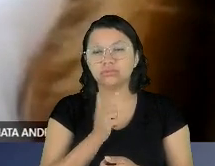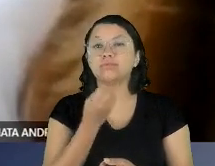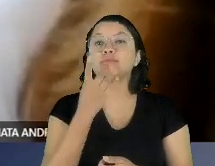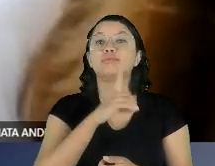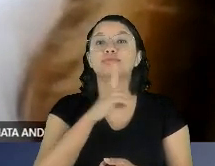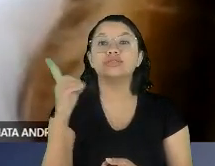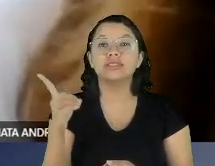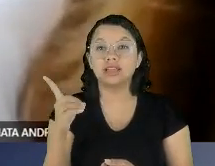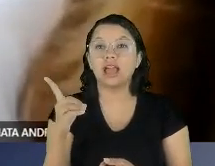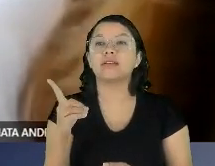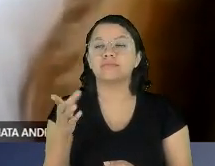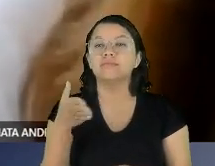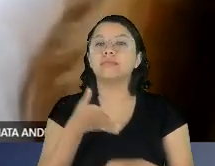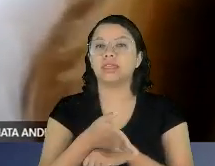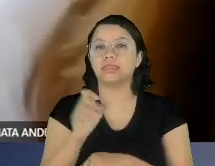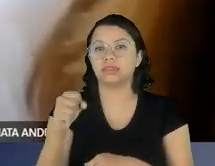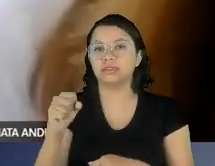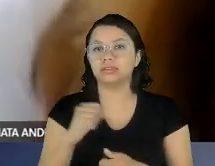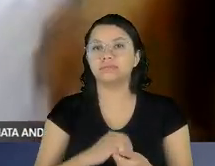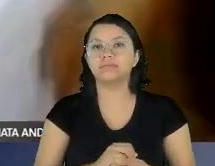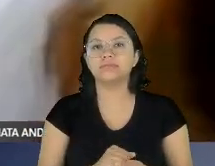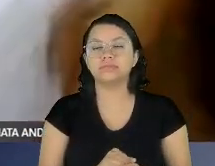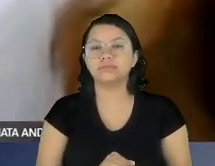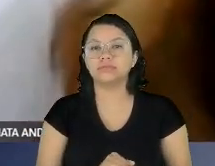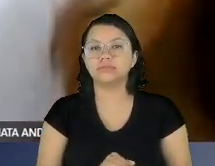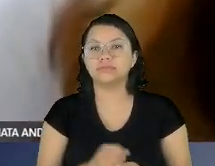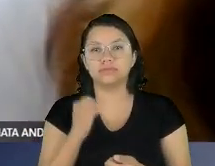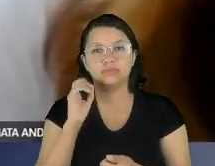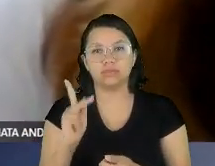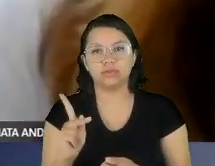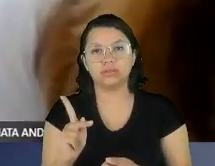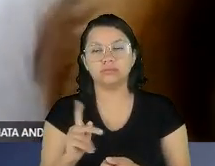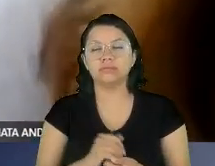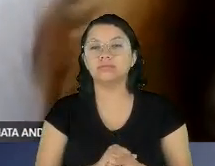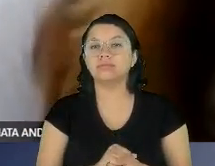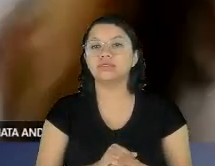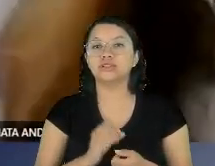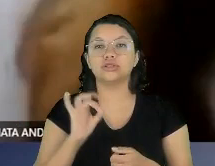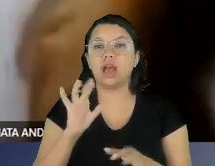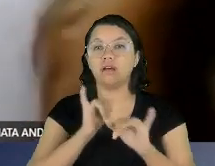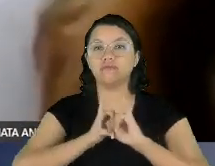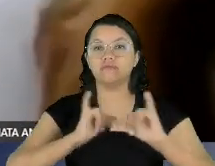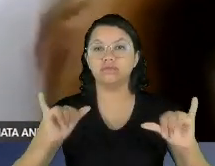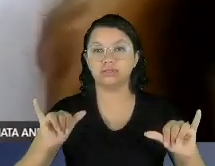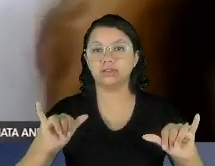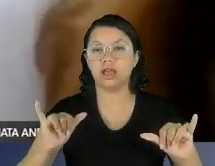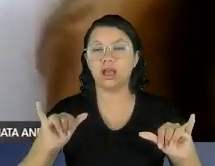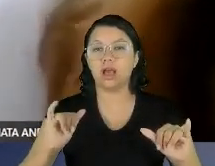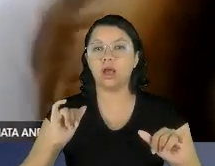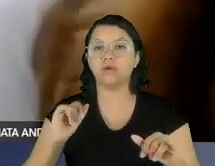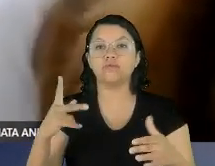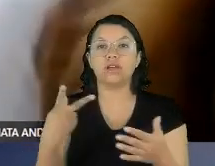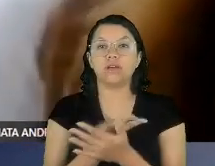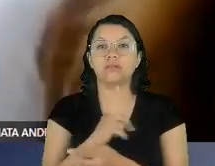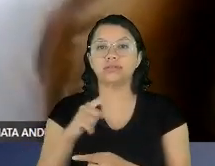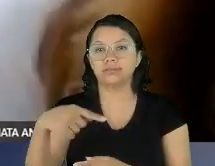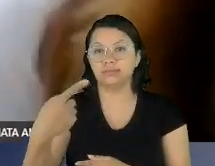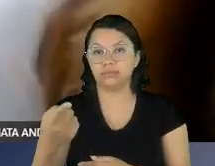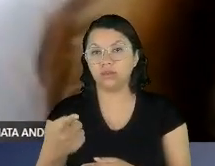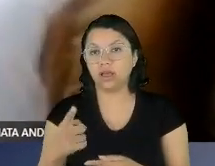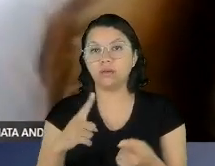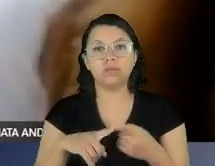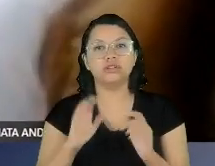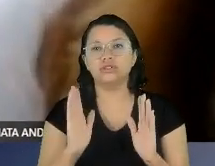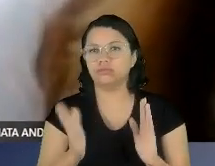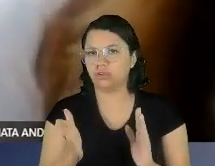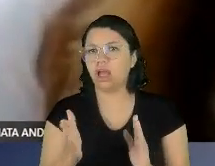Bom dia, eu entrei, Bom dia. Então tá bom. Eu só estava avisando aqui os próximos acontecimentos, mas pode